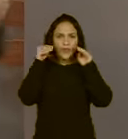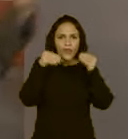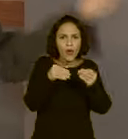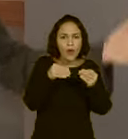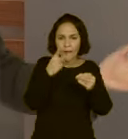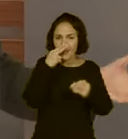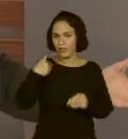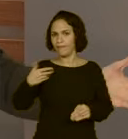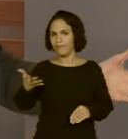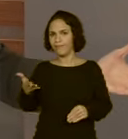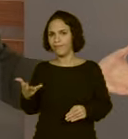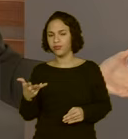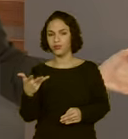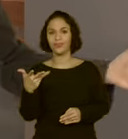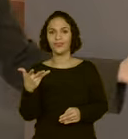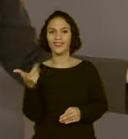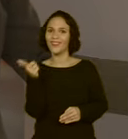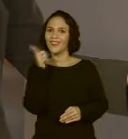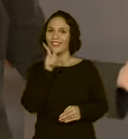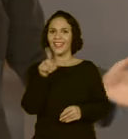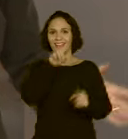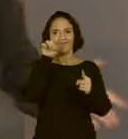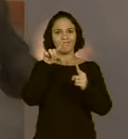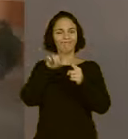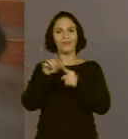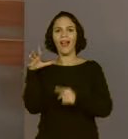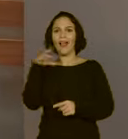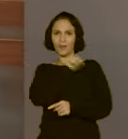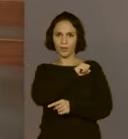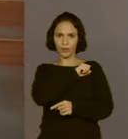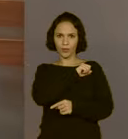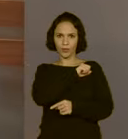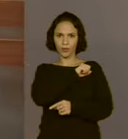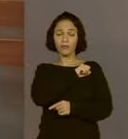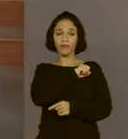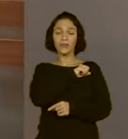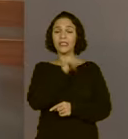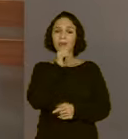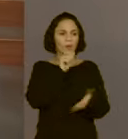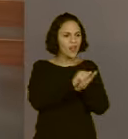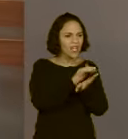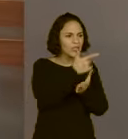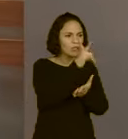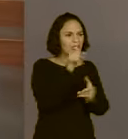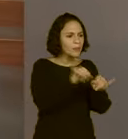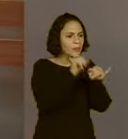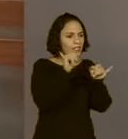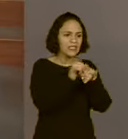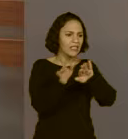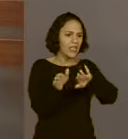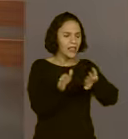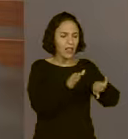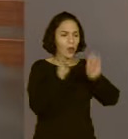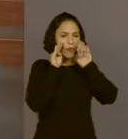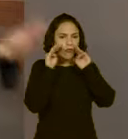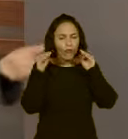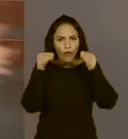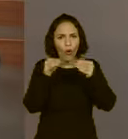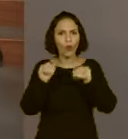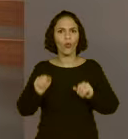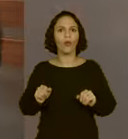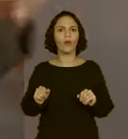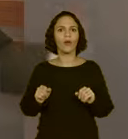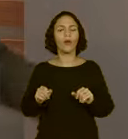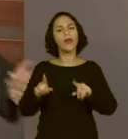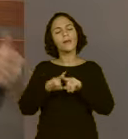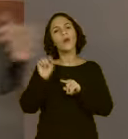para acelerar a realização daquele sonho, né? Deixar de gastar com alguma outra coisa, né? Rever o